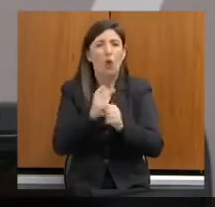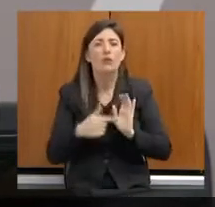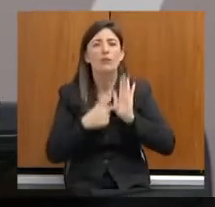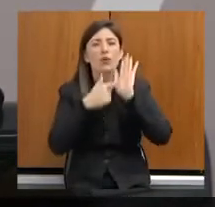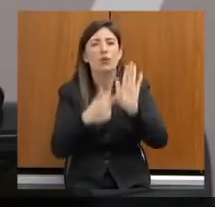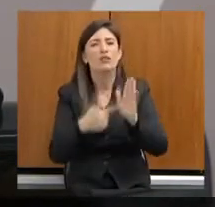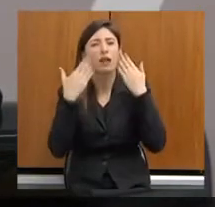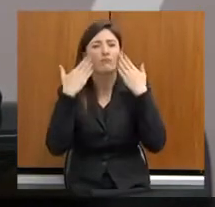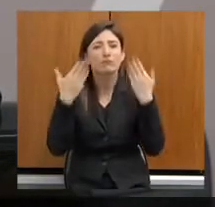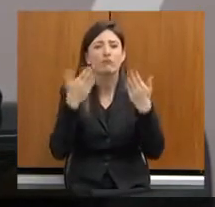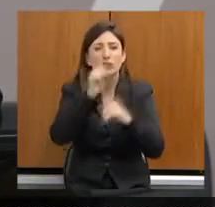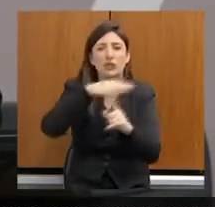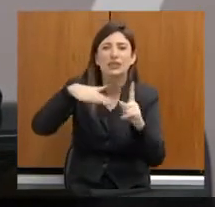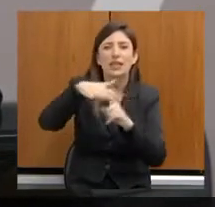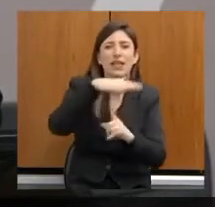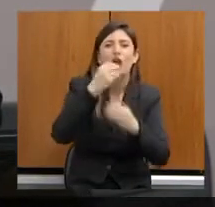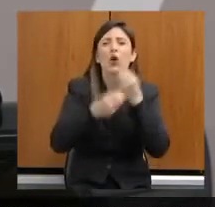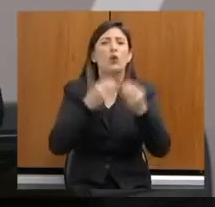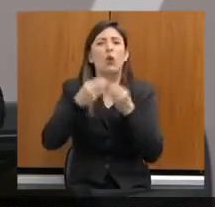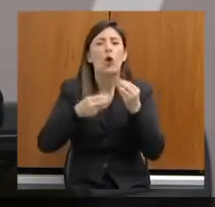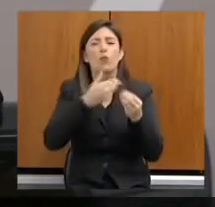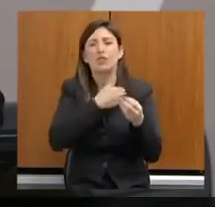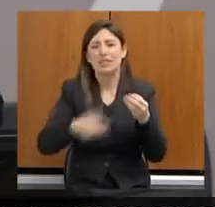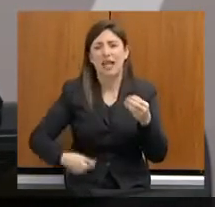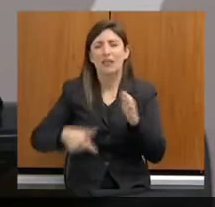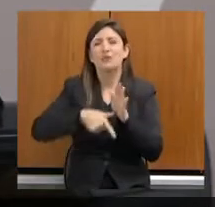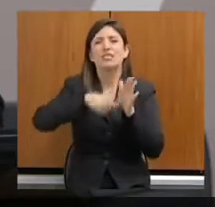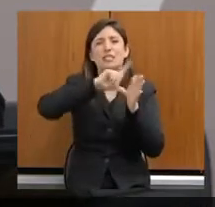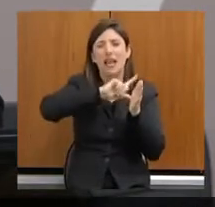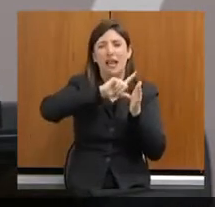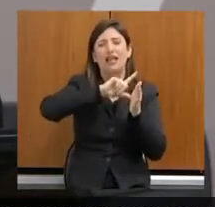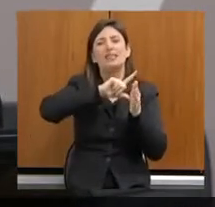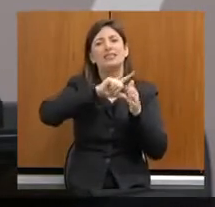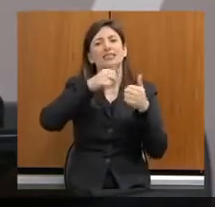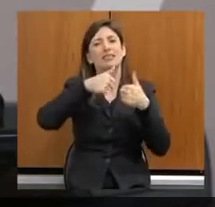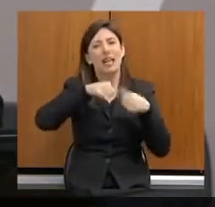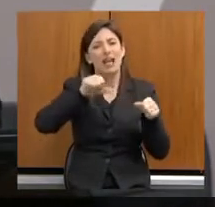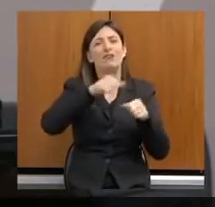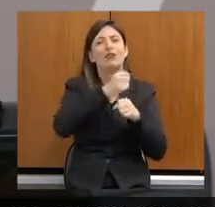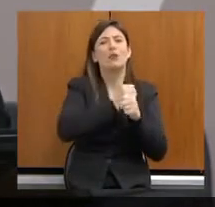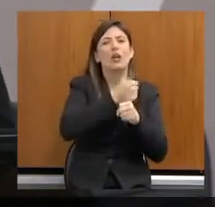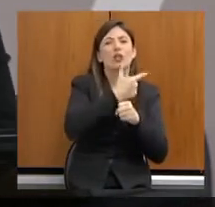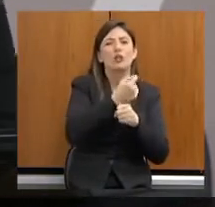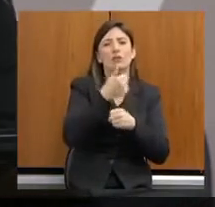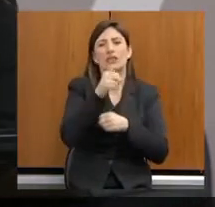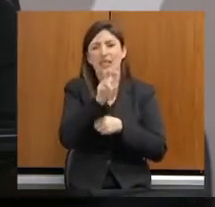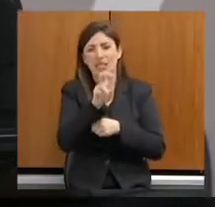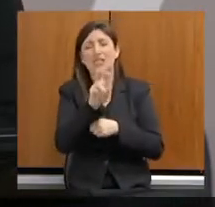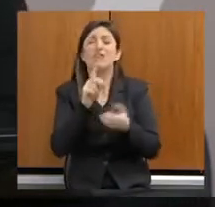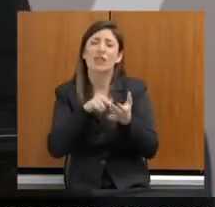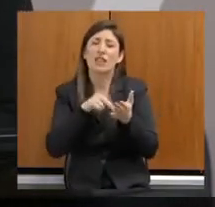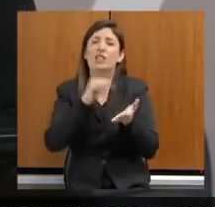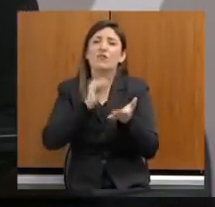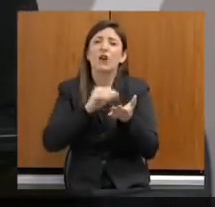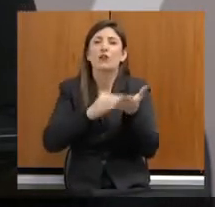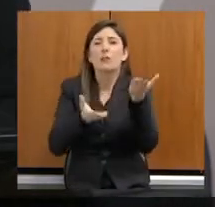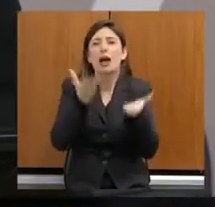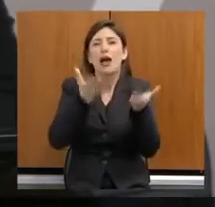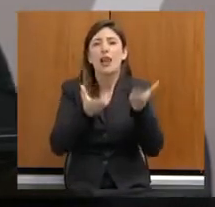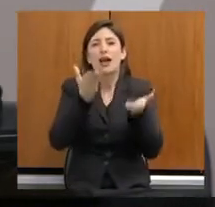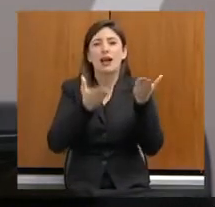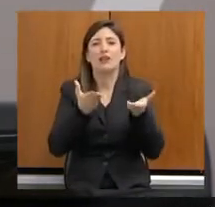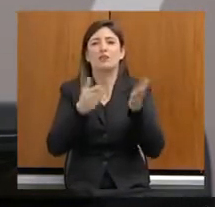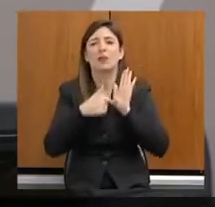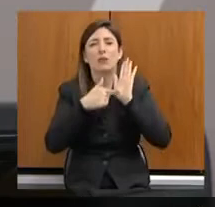estado estava no início de 2015 aí nós pegamos um balanço melhor faltou esse balanço mesmo para a gente entender Quem